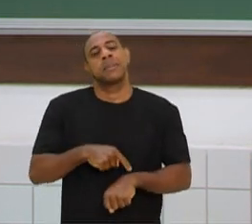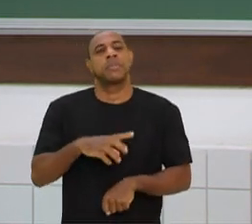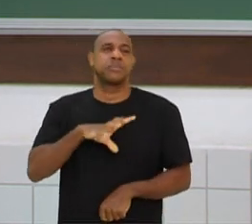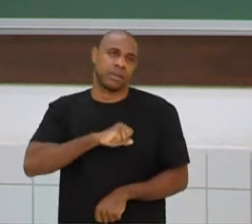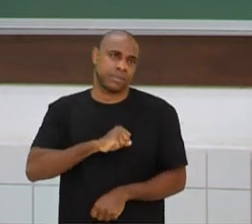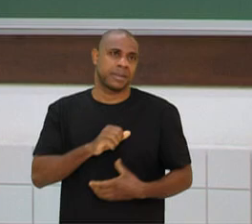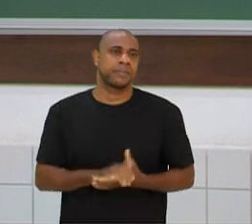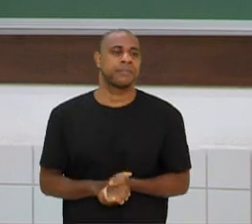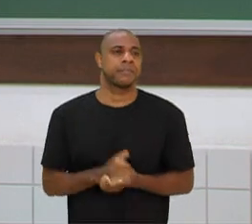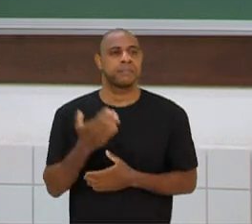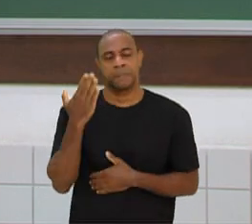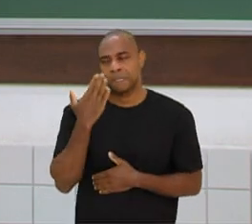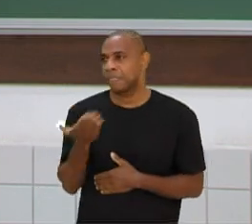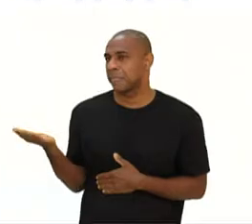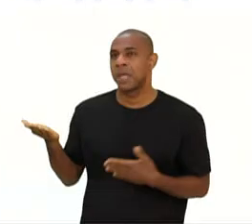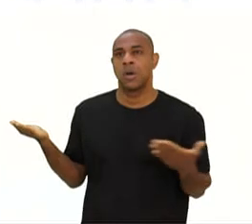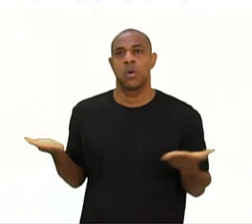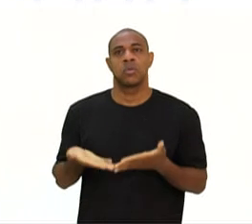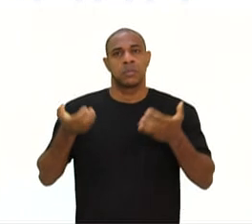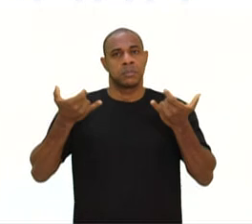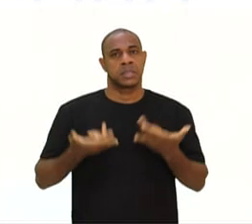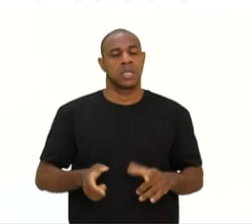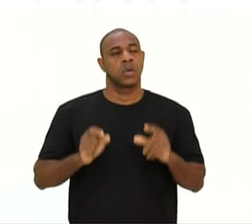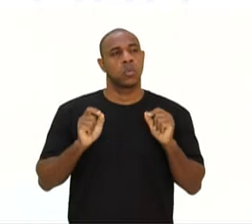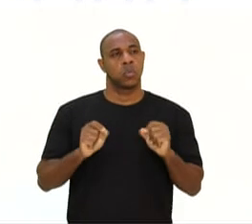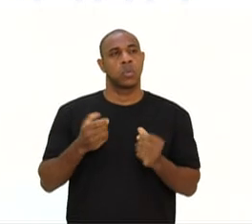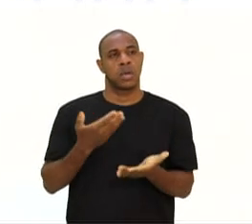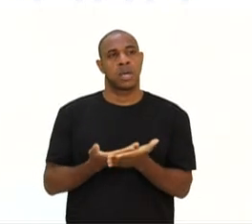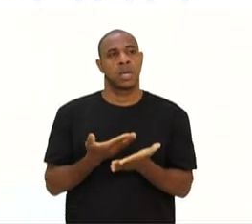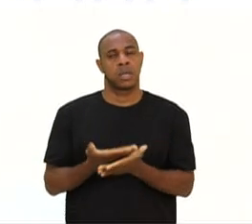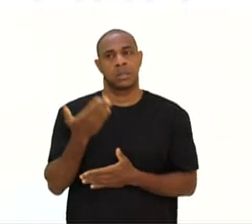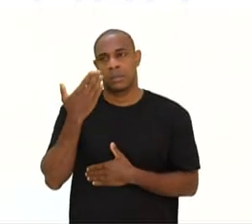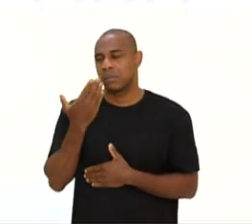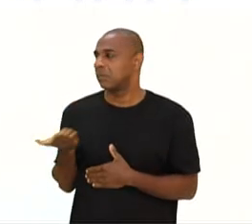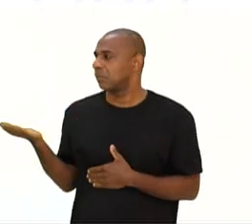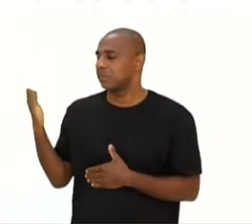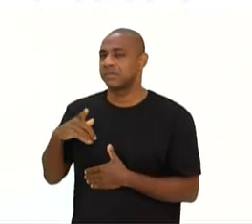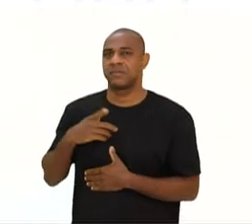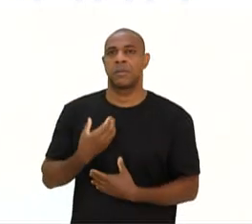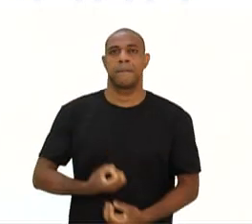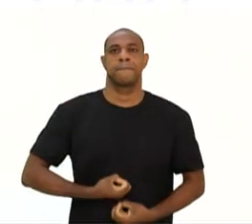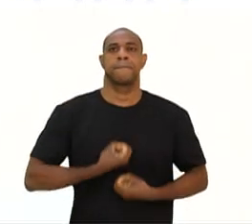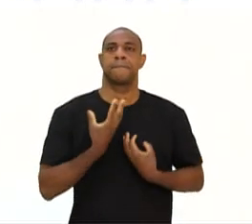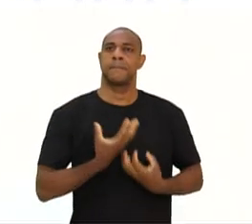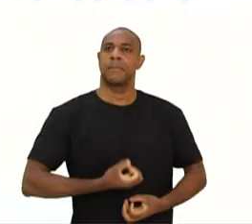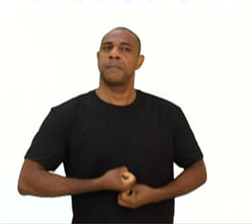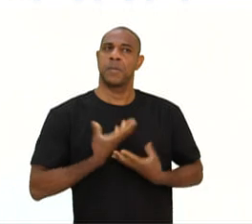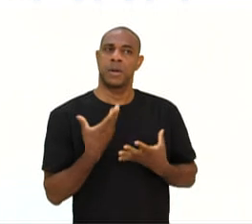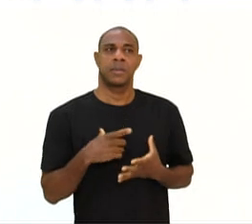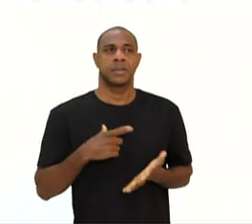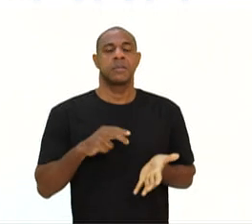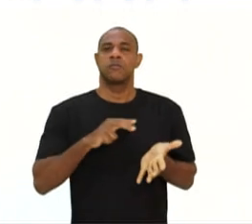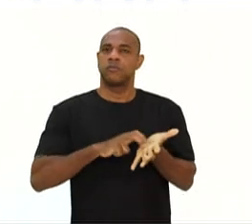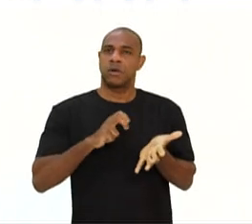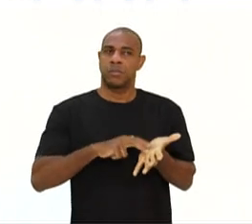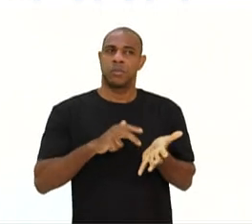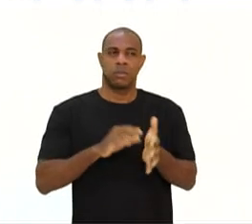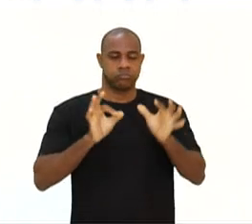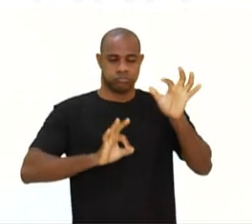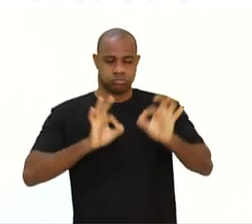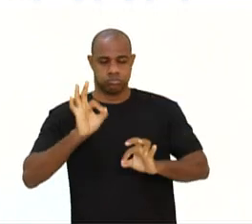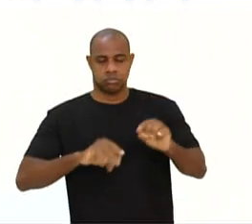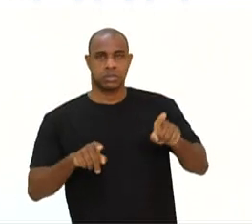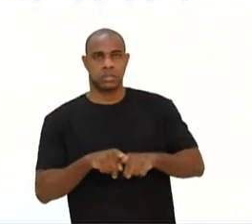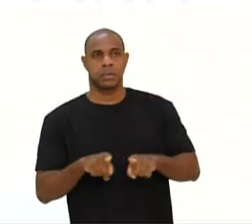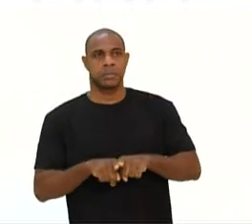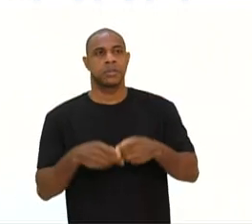Na aula de hoje, nós falamos, tivemos como base dos nossos textos os poemas, adquirimos o vocabulário acerca deles,